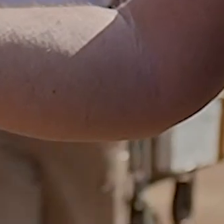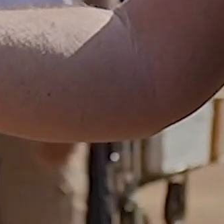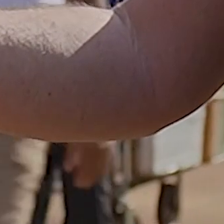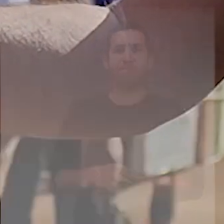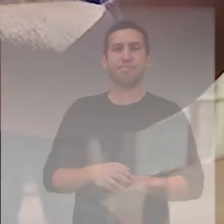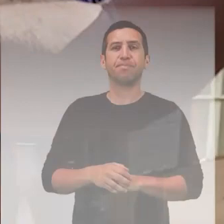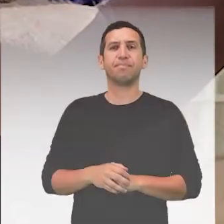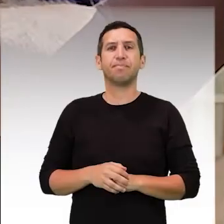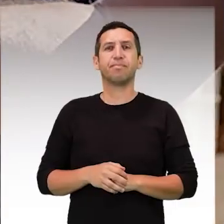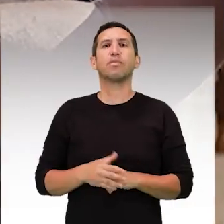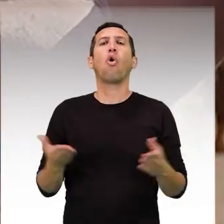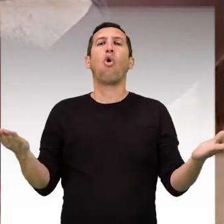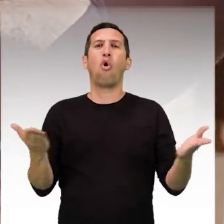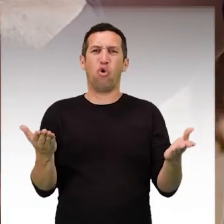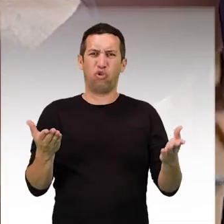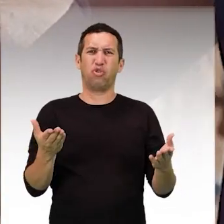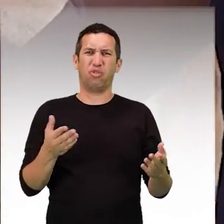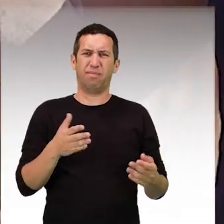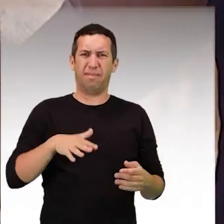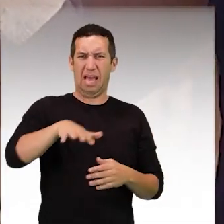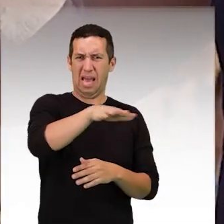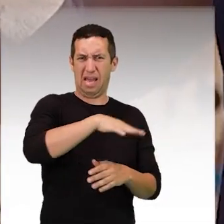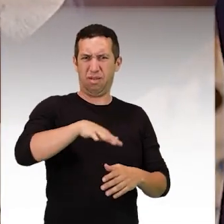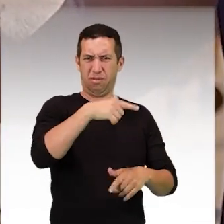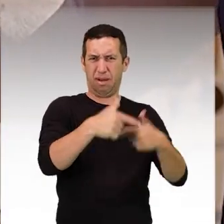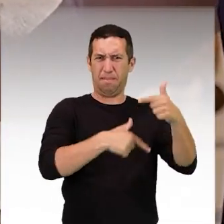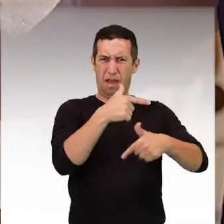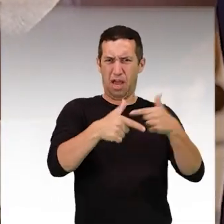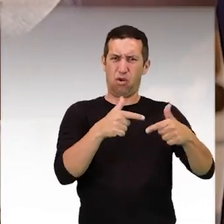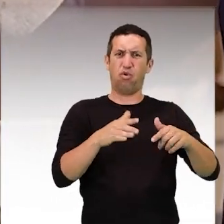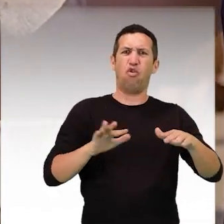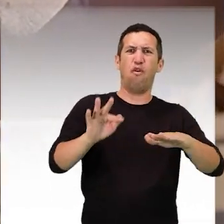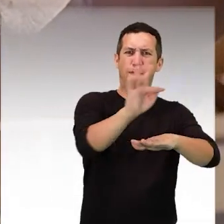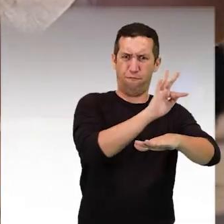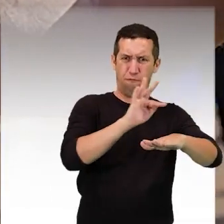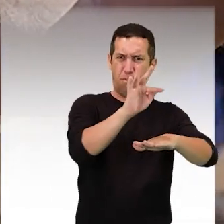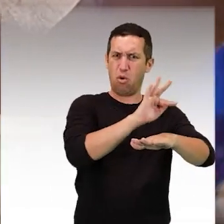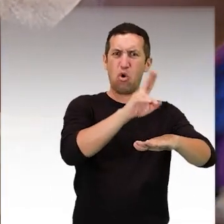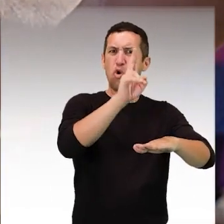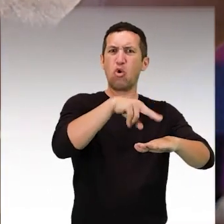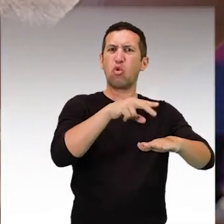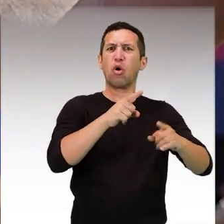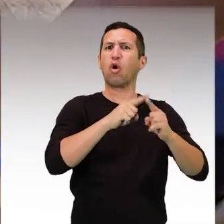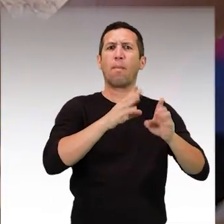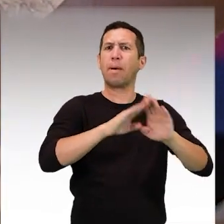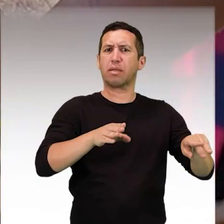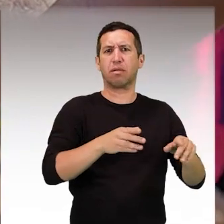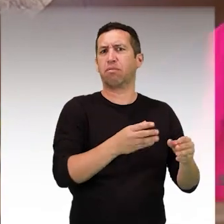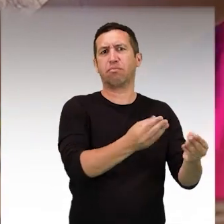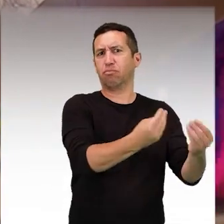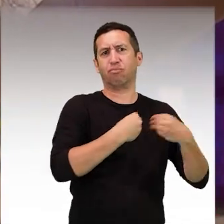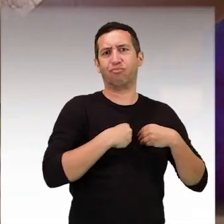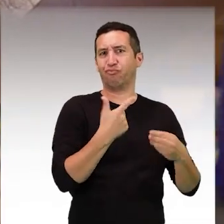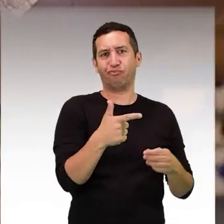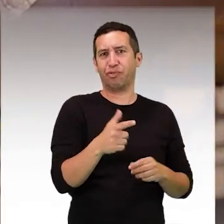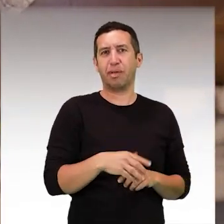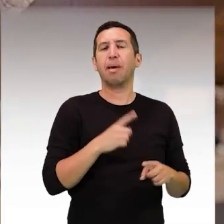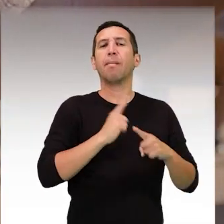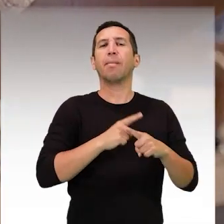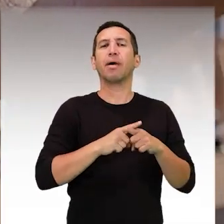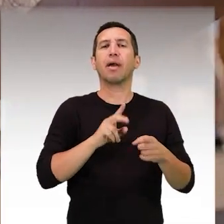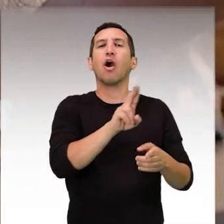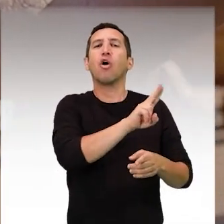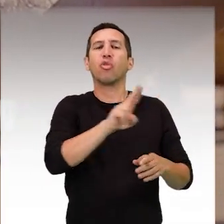O mercado formal, eu nunca recebi nada de volta, porque o nome dos